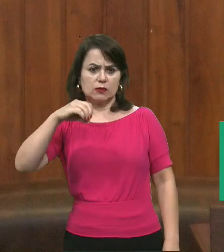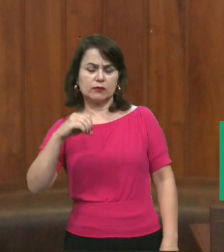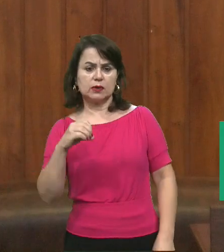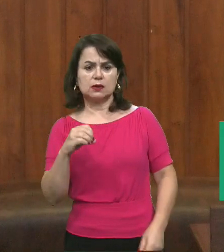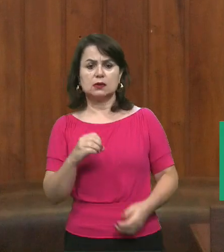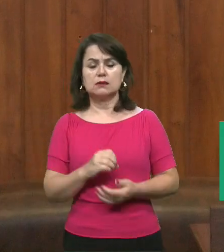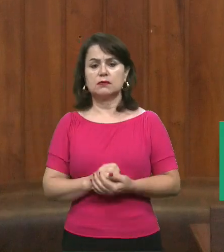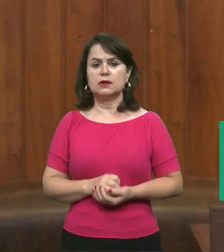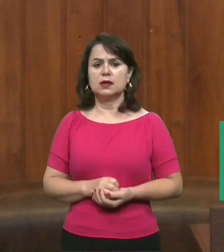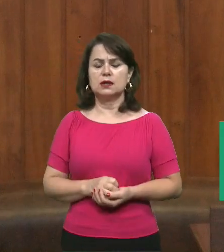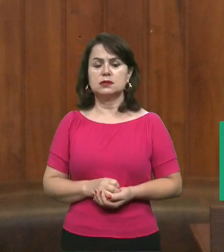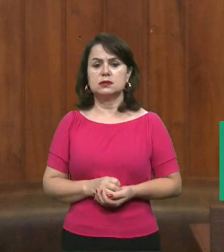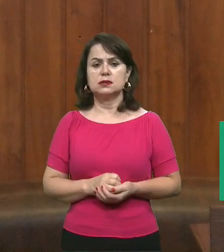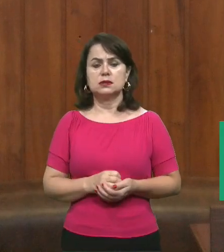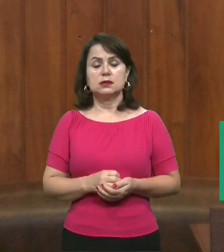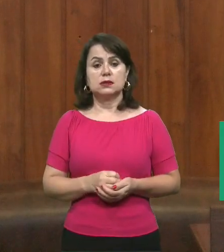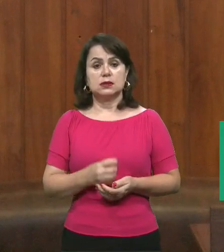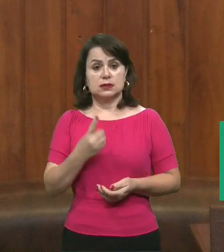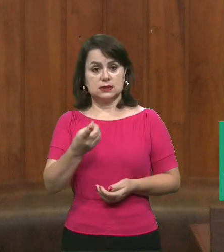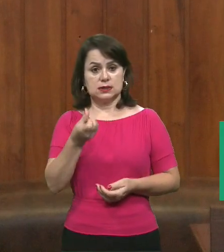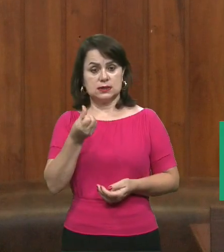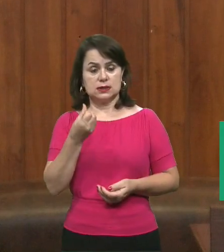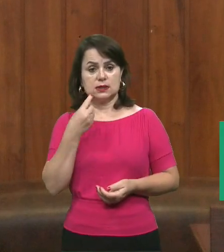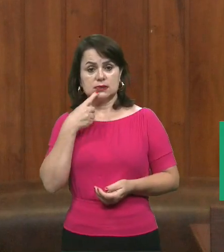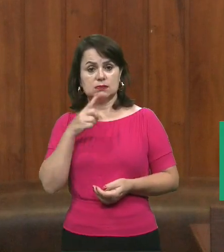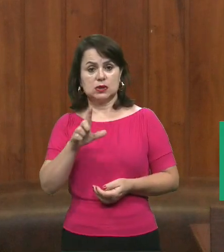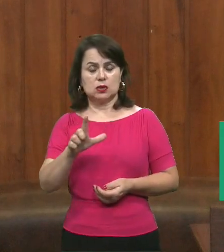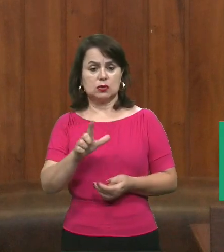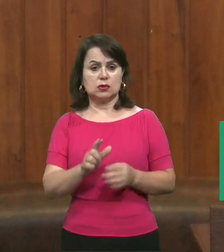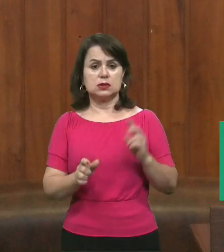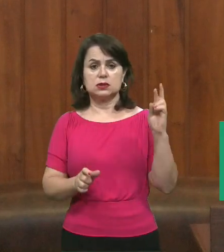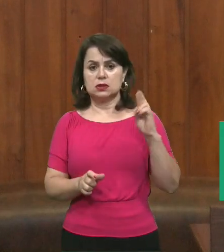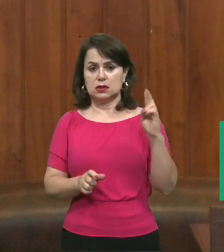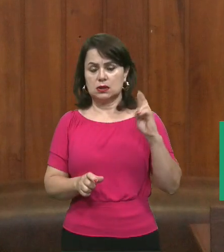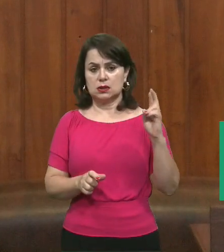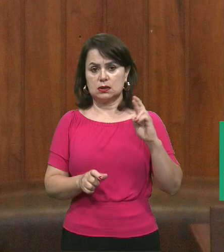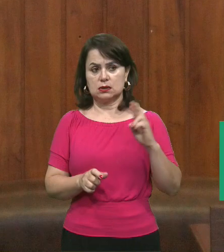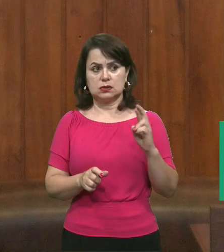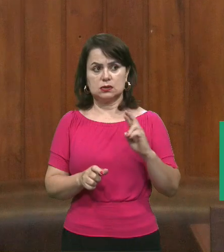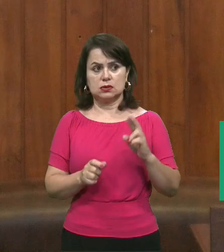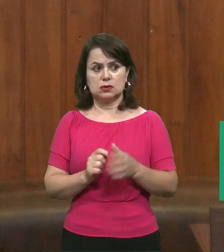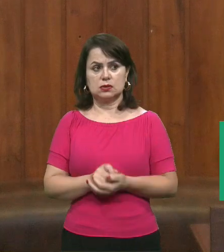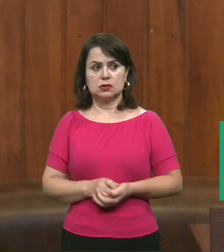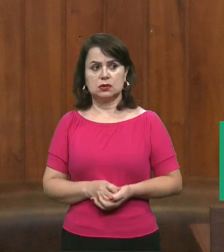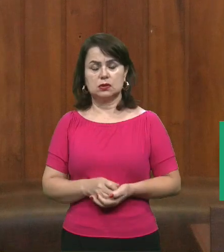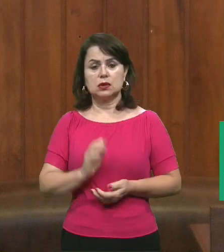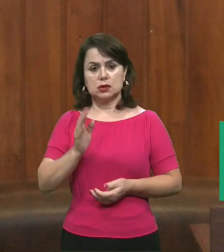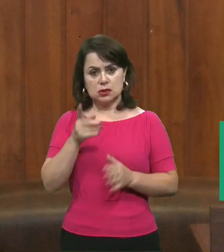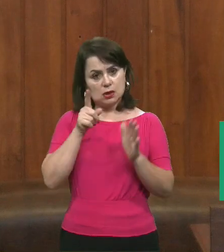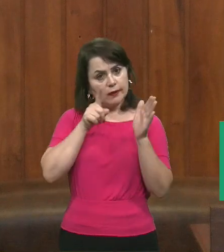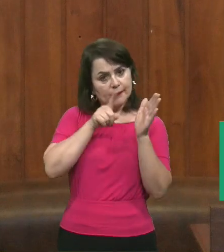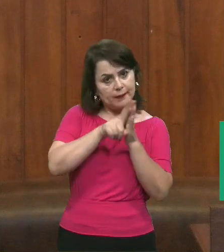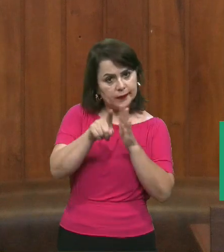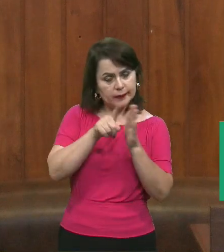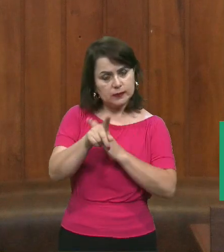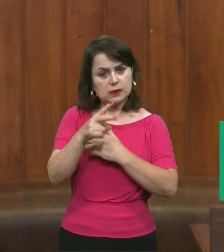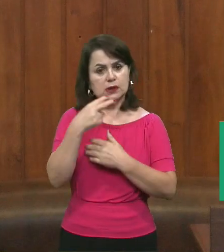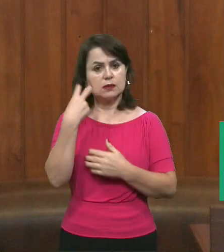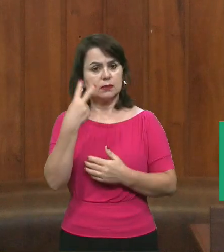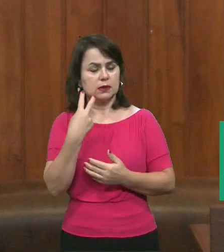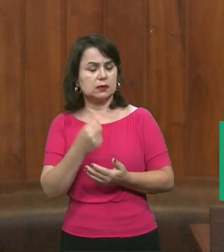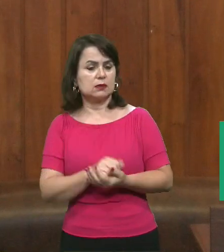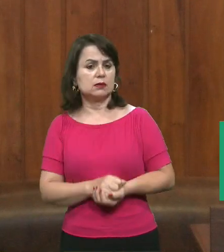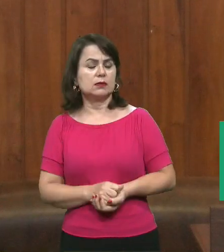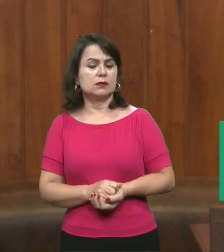de reais. Eu nunca vi contratar gente. Aí chega, eu perguntei para as pessoas que foram contratadas. Chega lá a pessoa